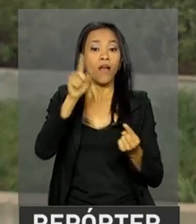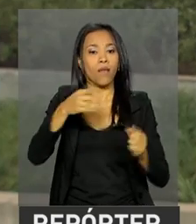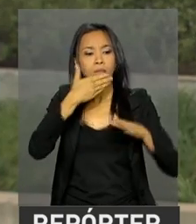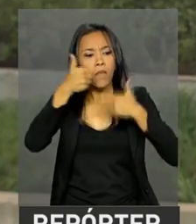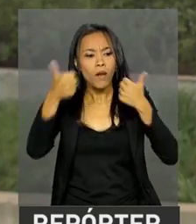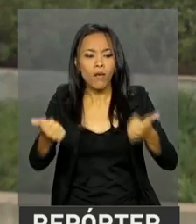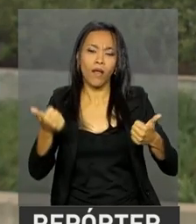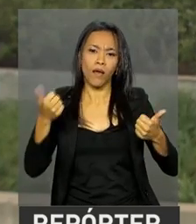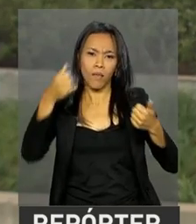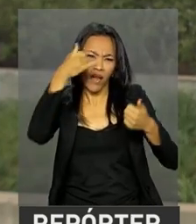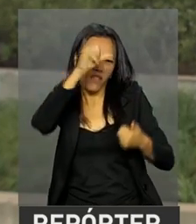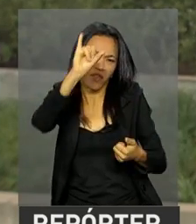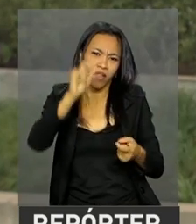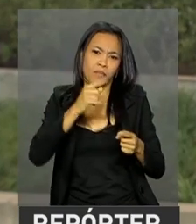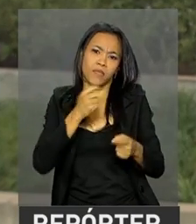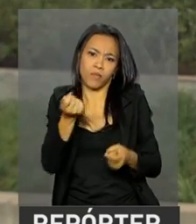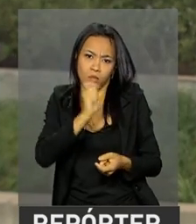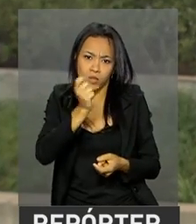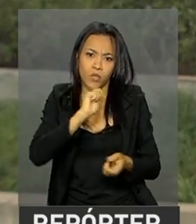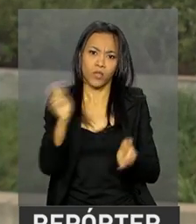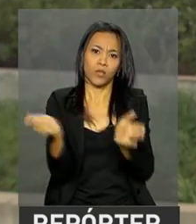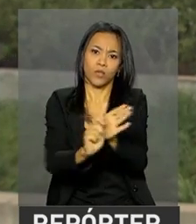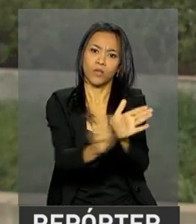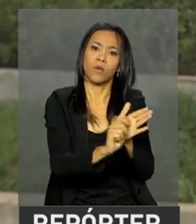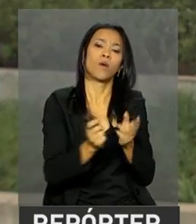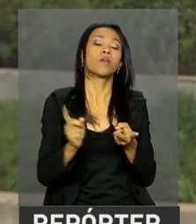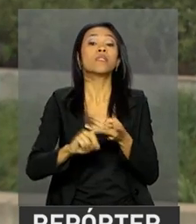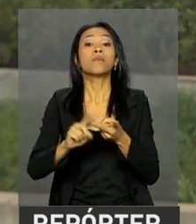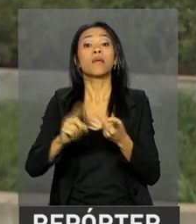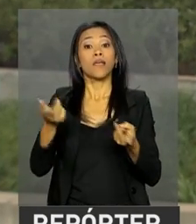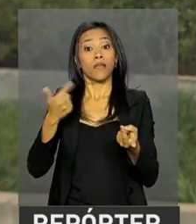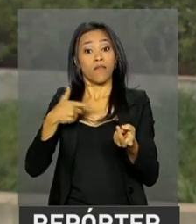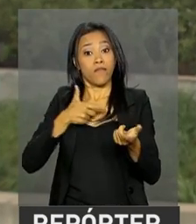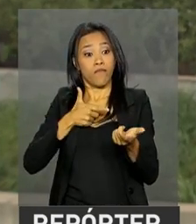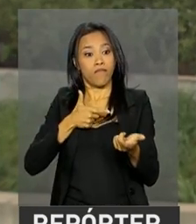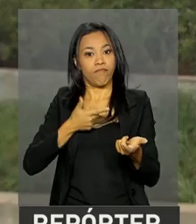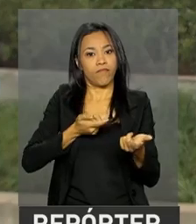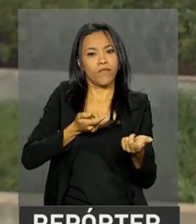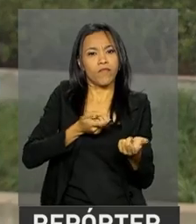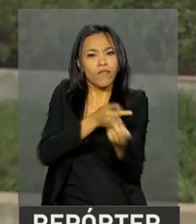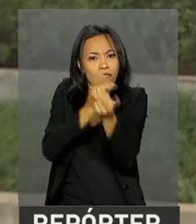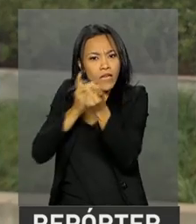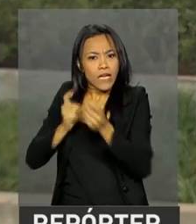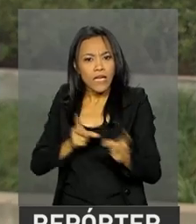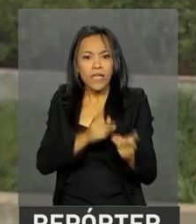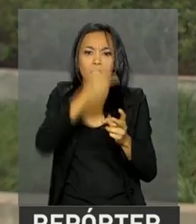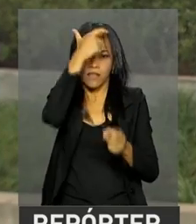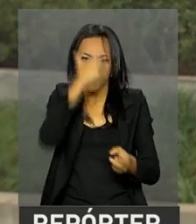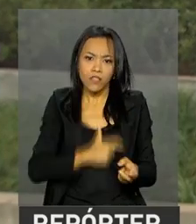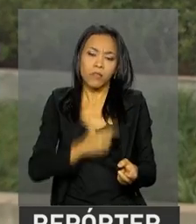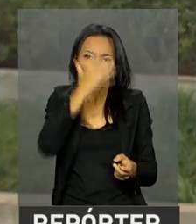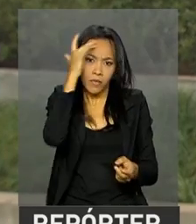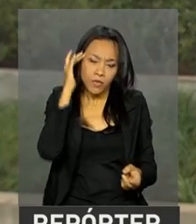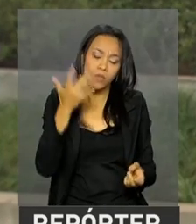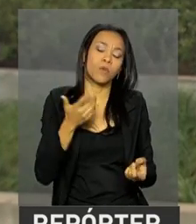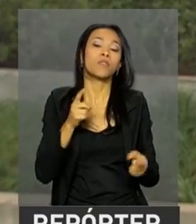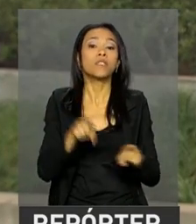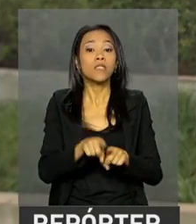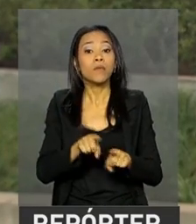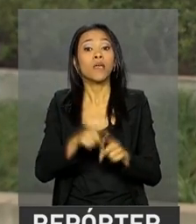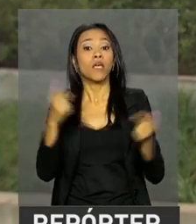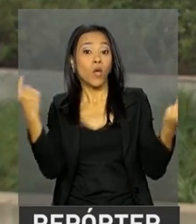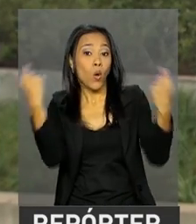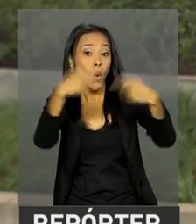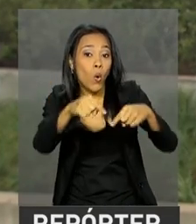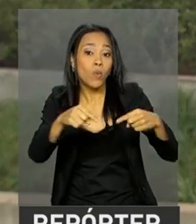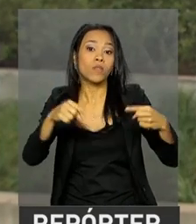para combater crimes como o narcotráfico e o tráfico de pessoas, além de fortalecer a atuação da Polícia Federal no combate aos